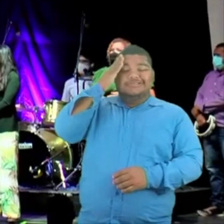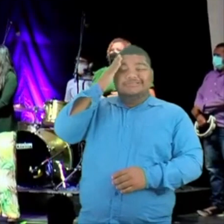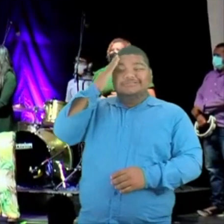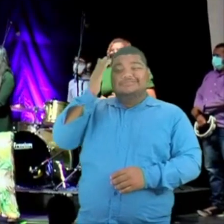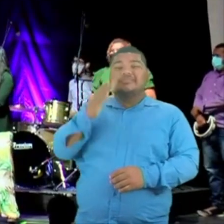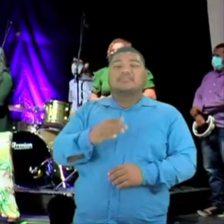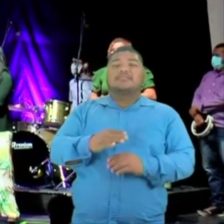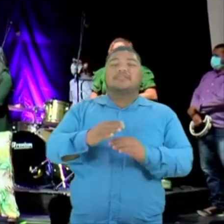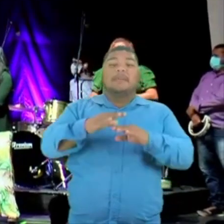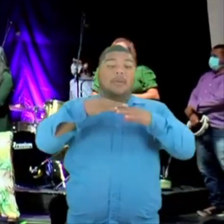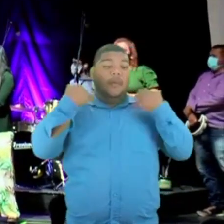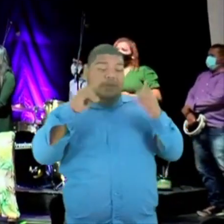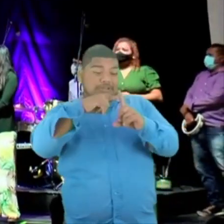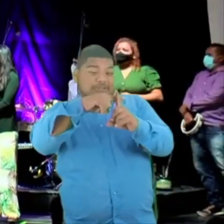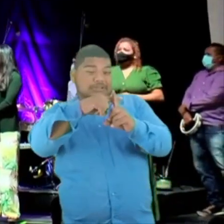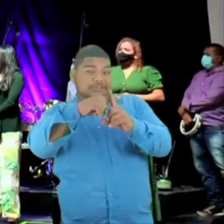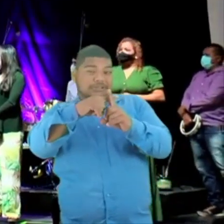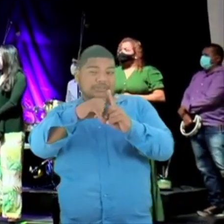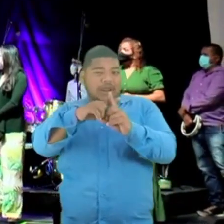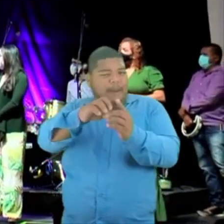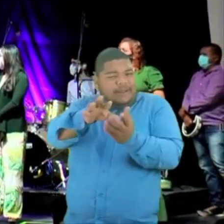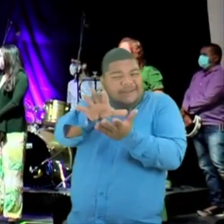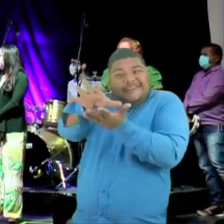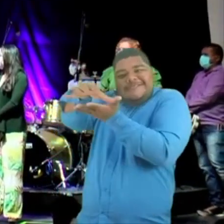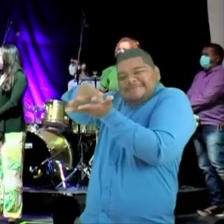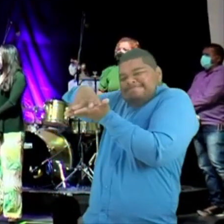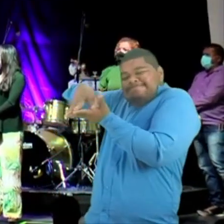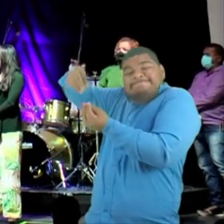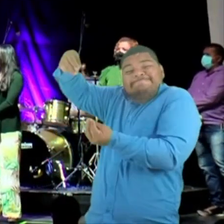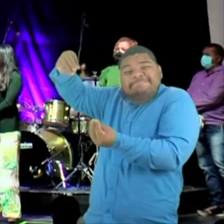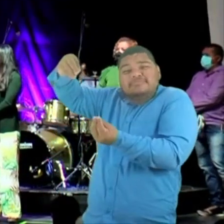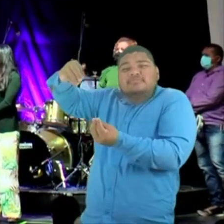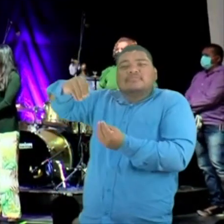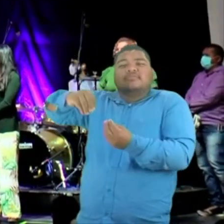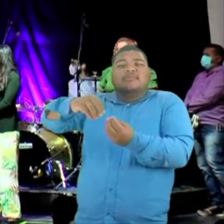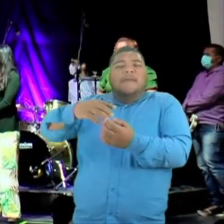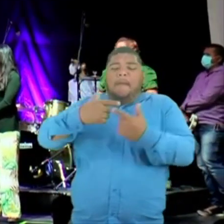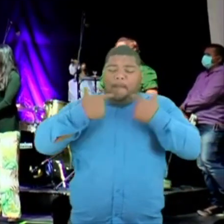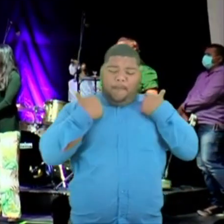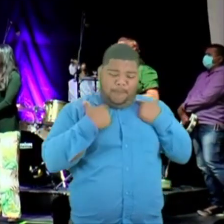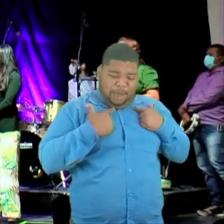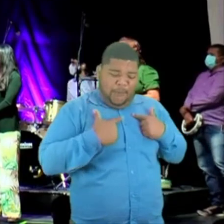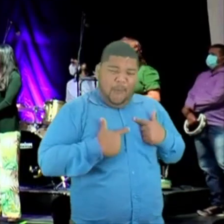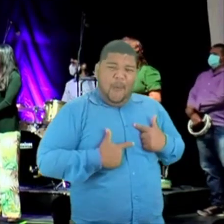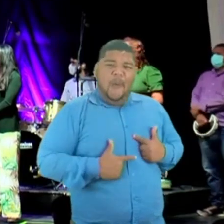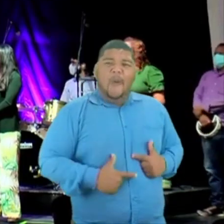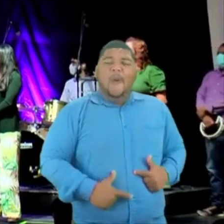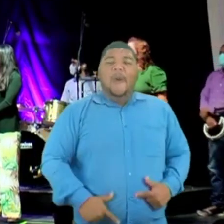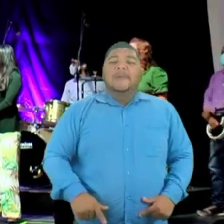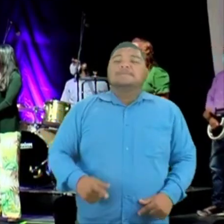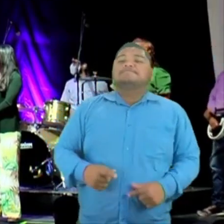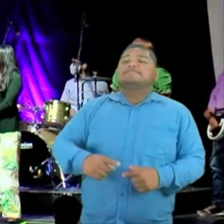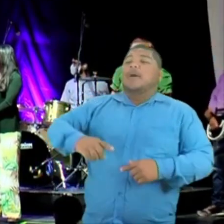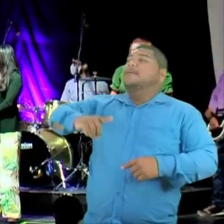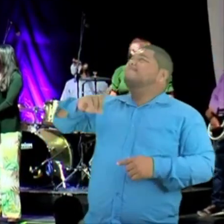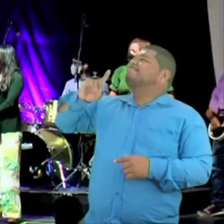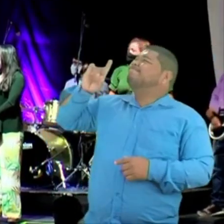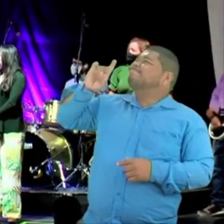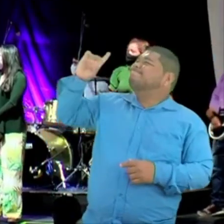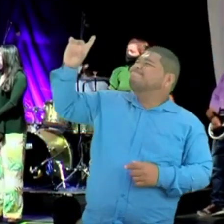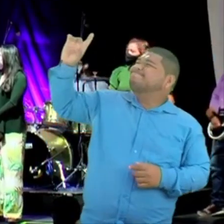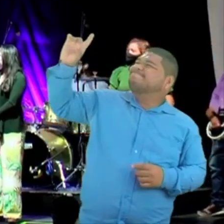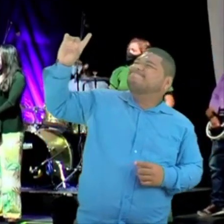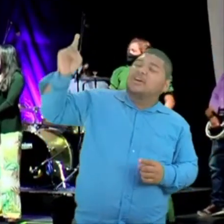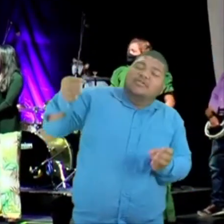cruz para me redimir, para me resgatar, para me purificar, para me dar uma nova oportunidade. Eu